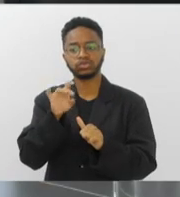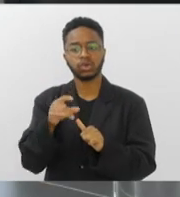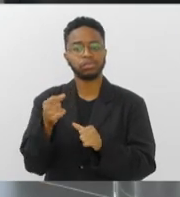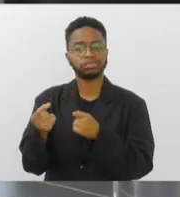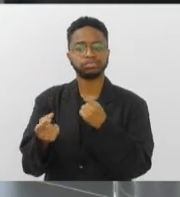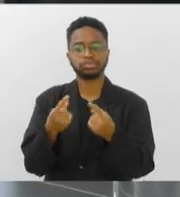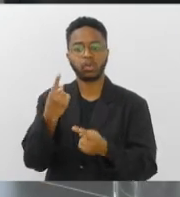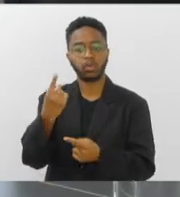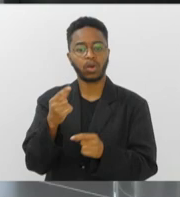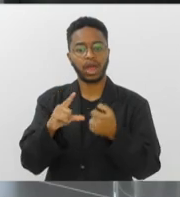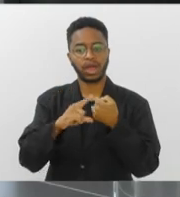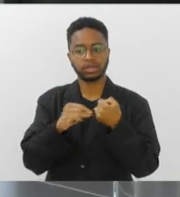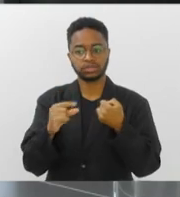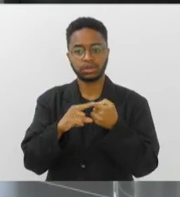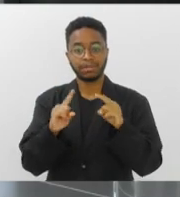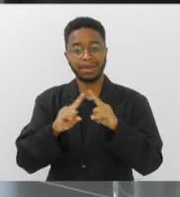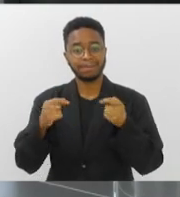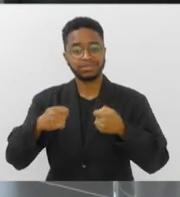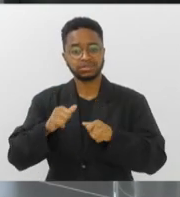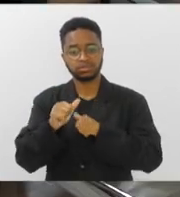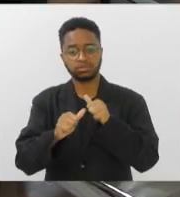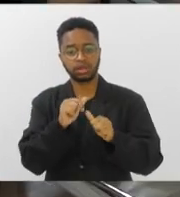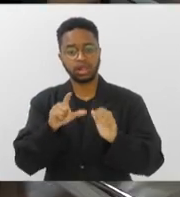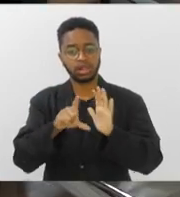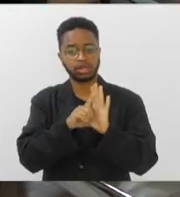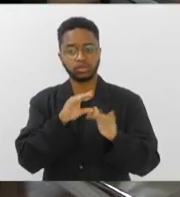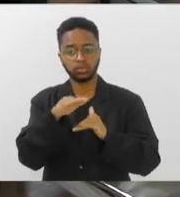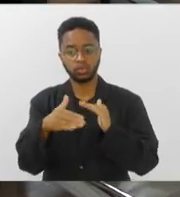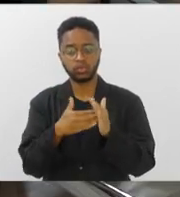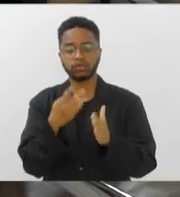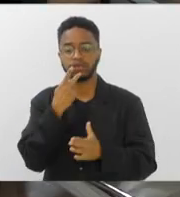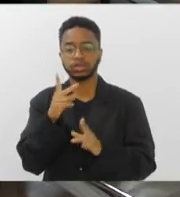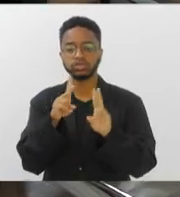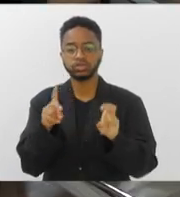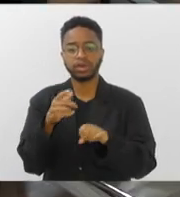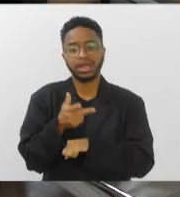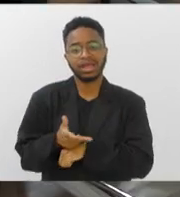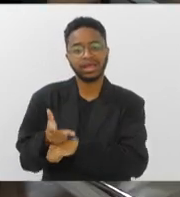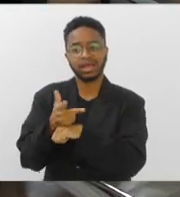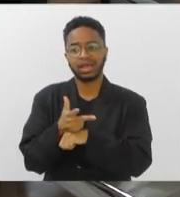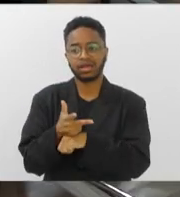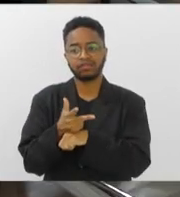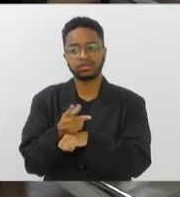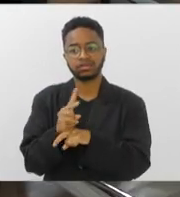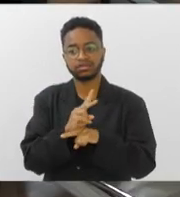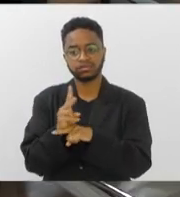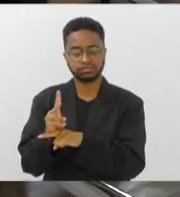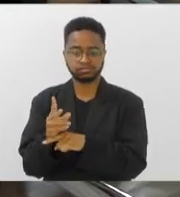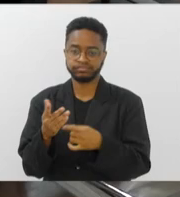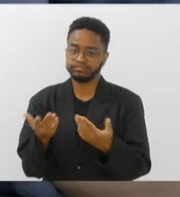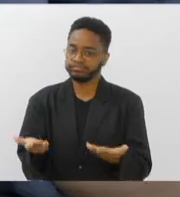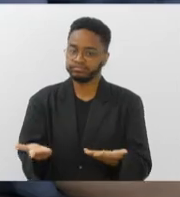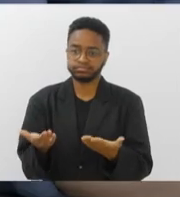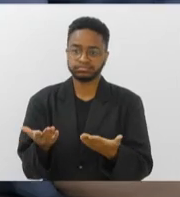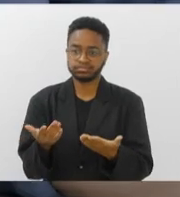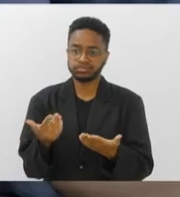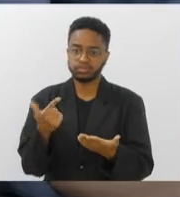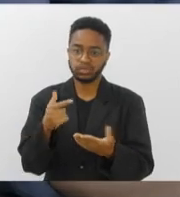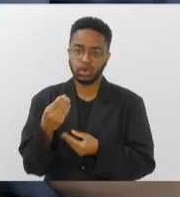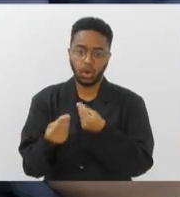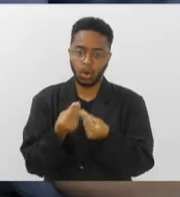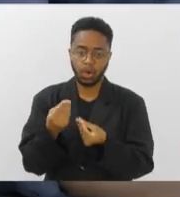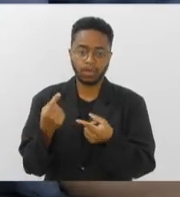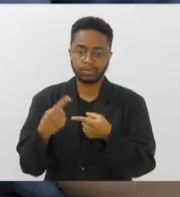num artigo aqui. Inclusive, na lei no parágrafo terceiro, fala de gravação, câmara de vídeo e monitoramento. Então, aí não tem jeito, porque já